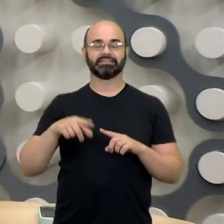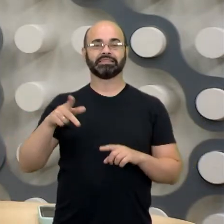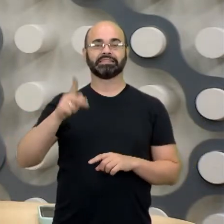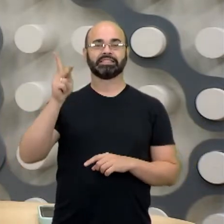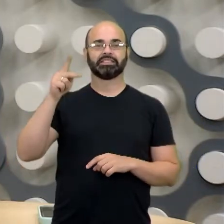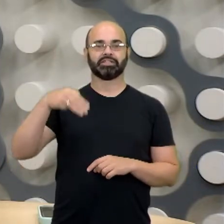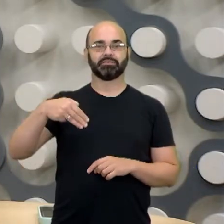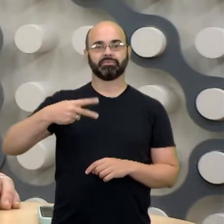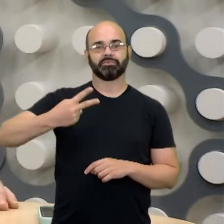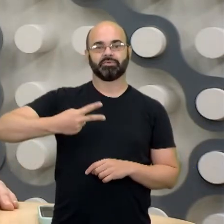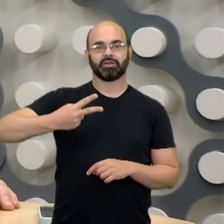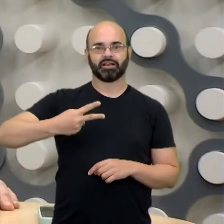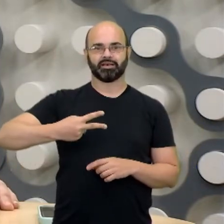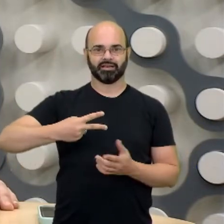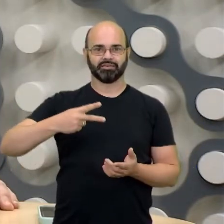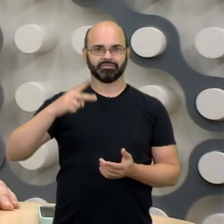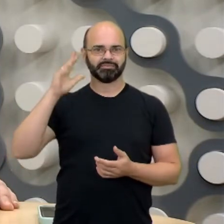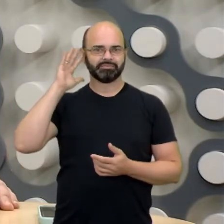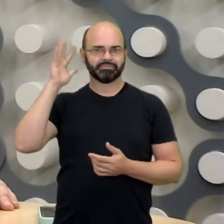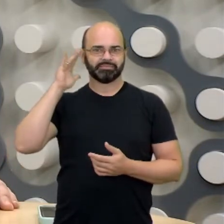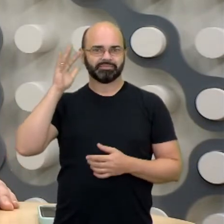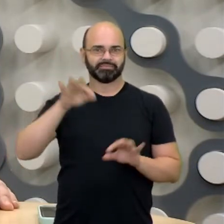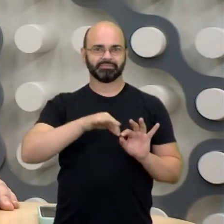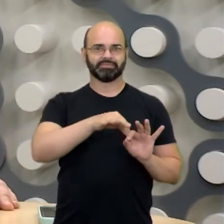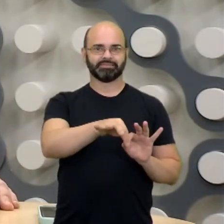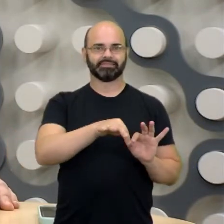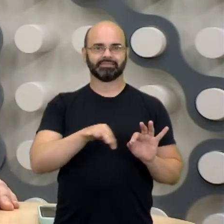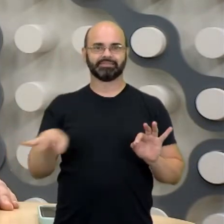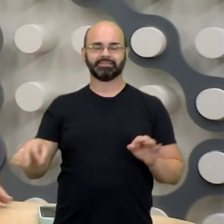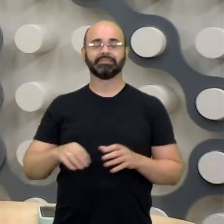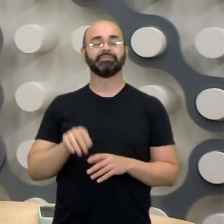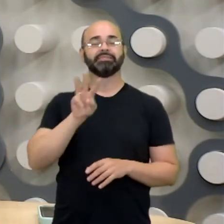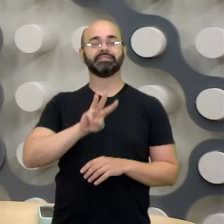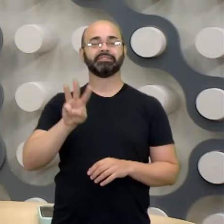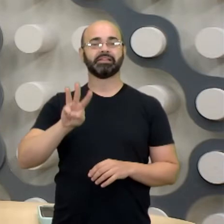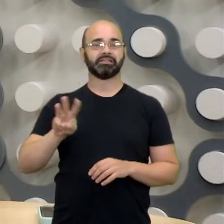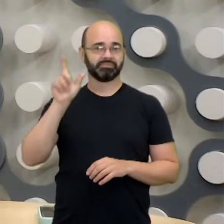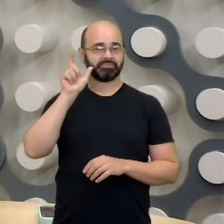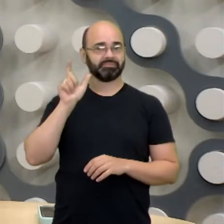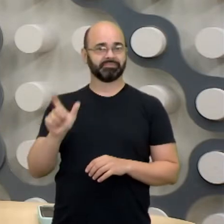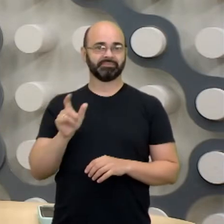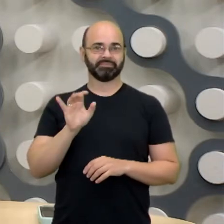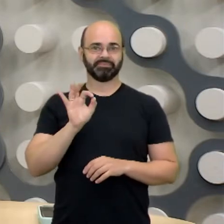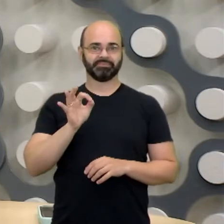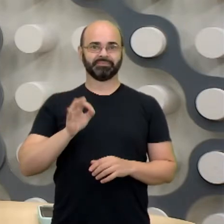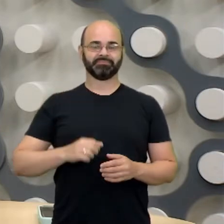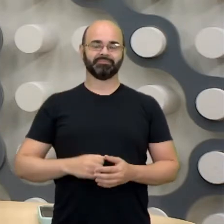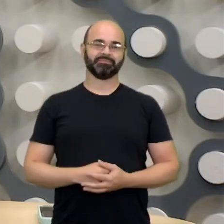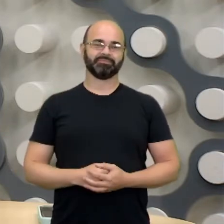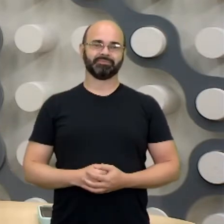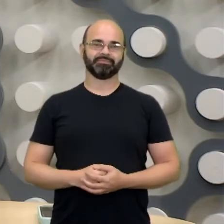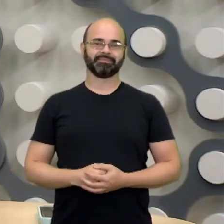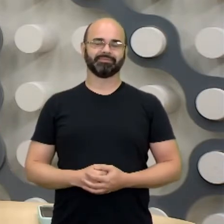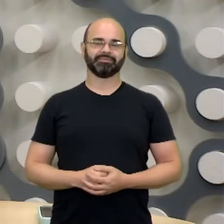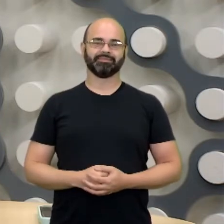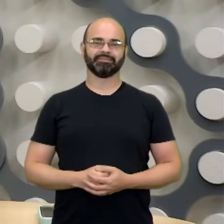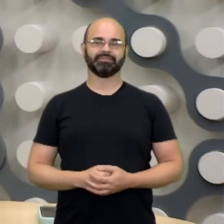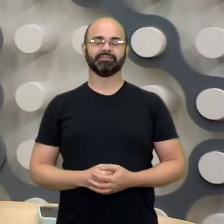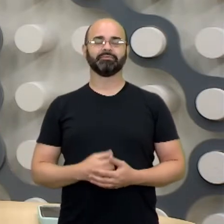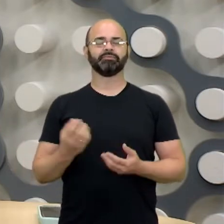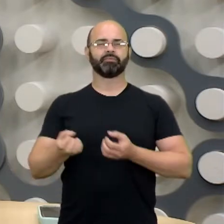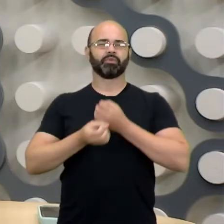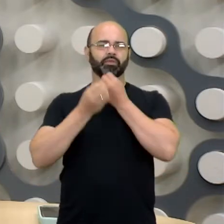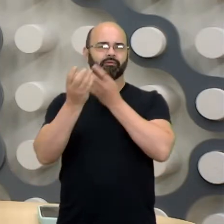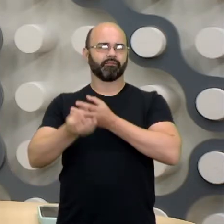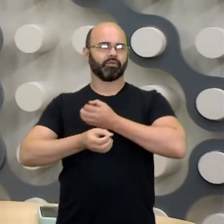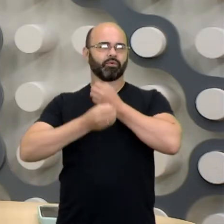interessante esse mapa aqui, né? Esse site, né? Mostrando, né, dando, né, na realidade, várias informações